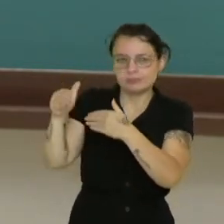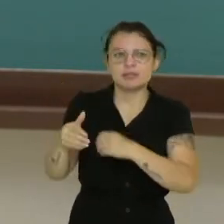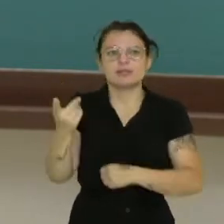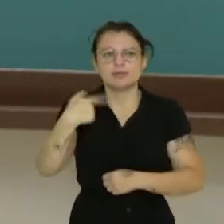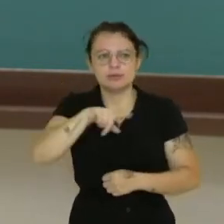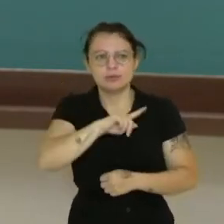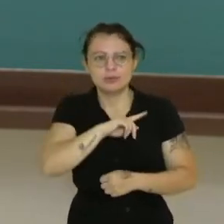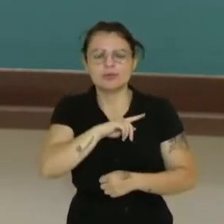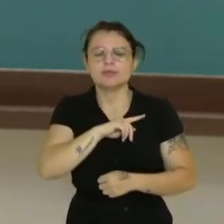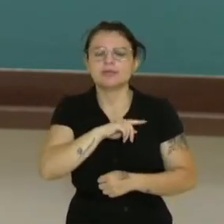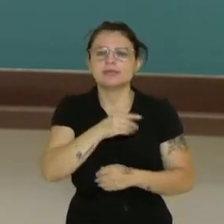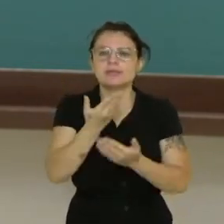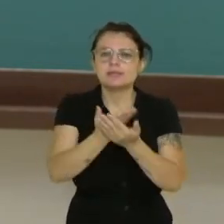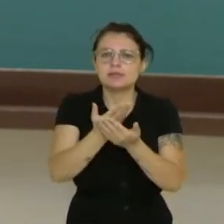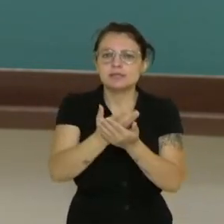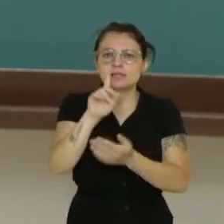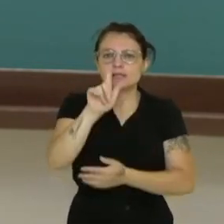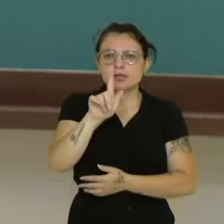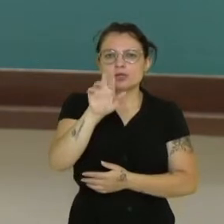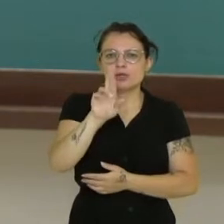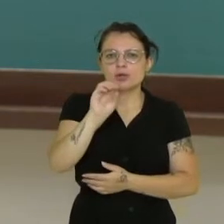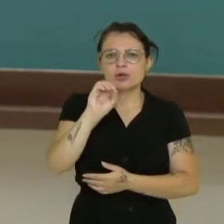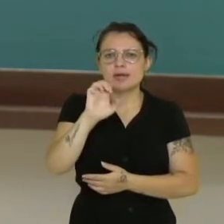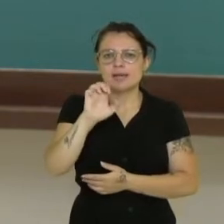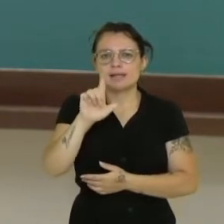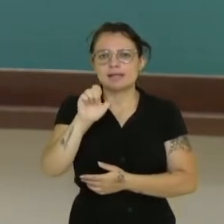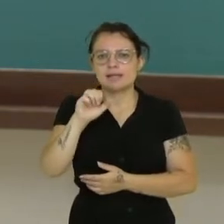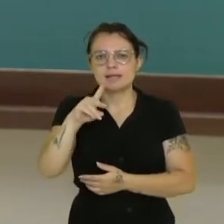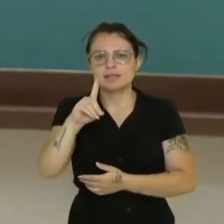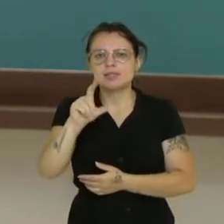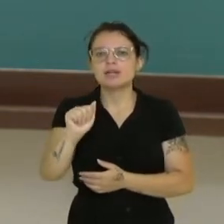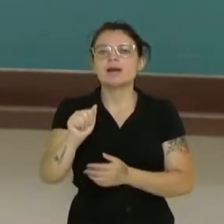Groenlândia como Europa e não como América.